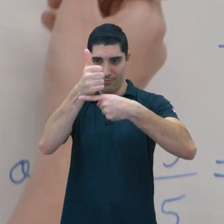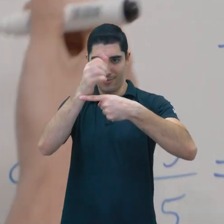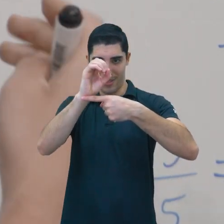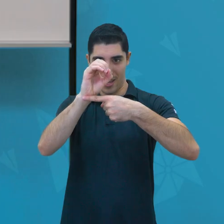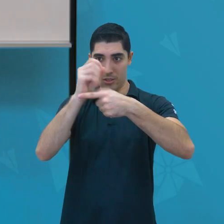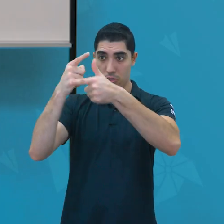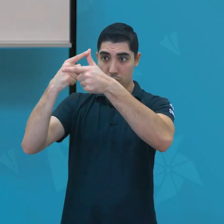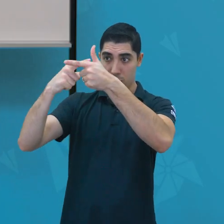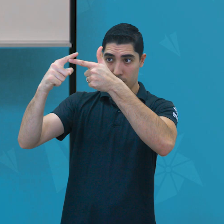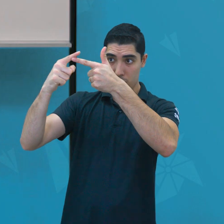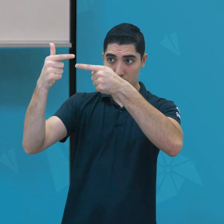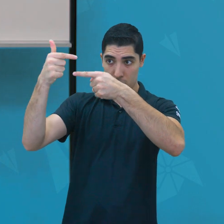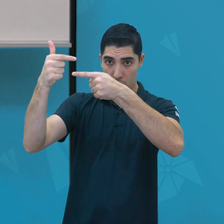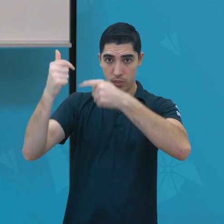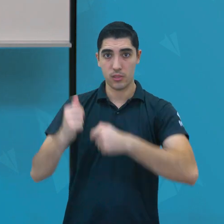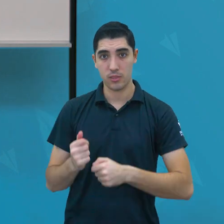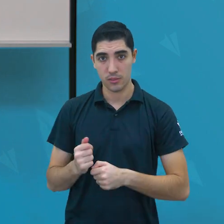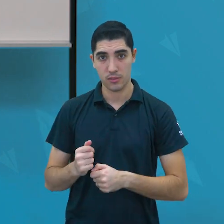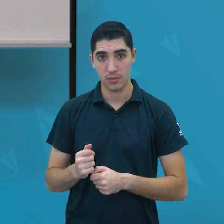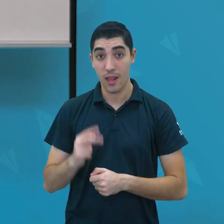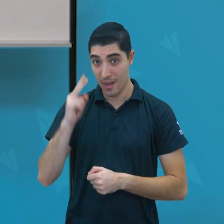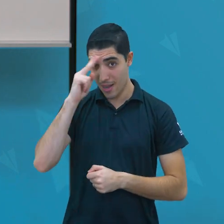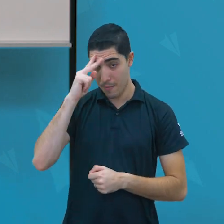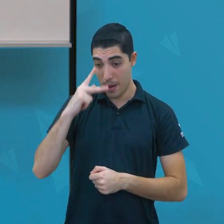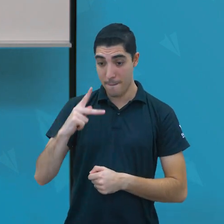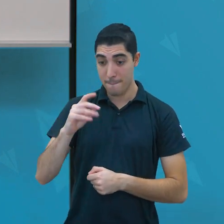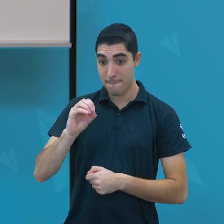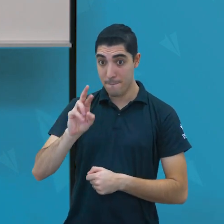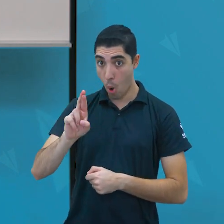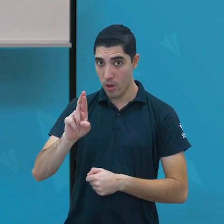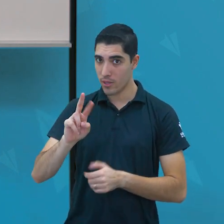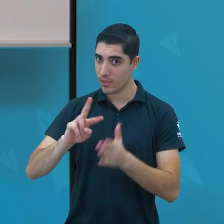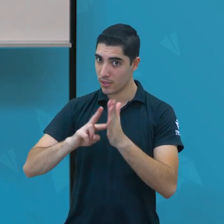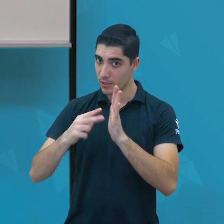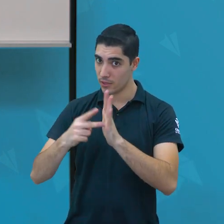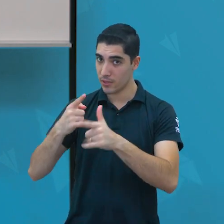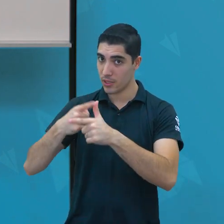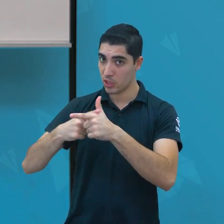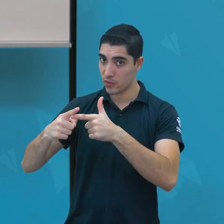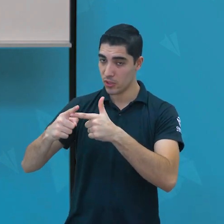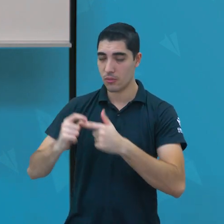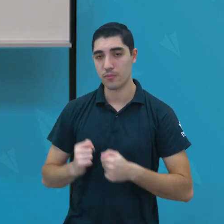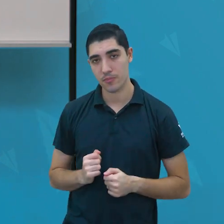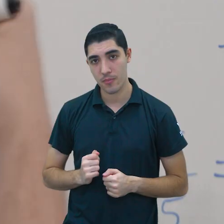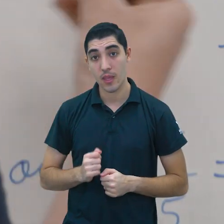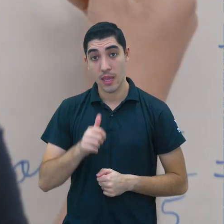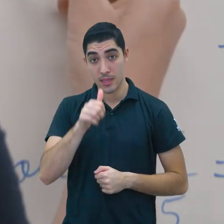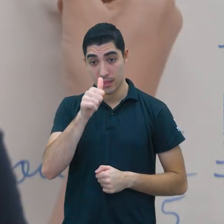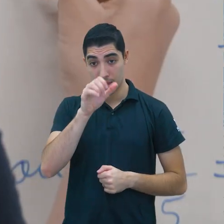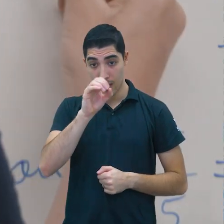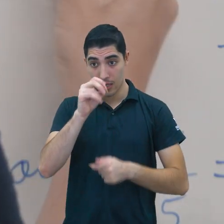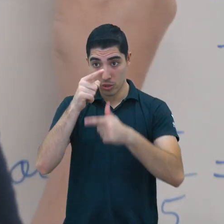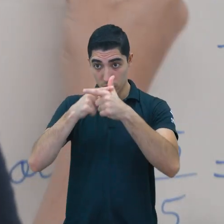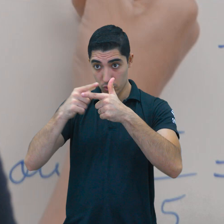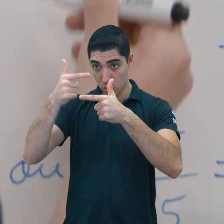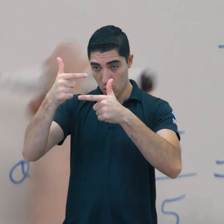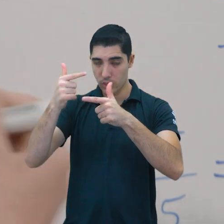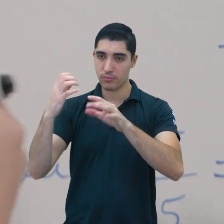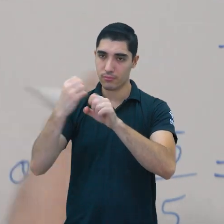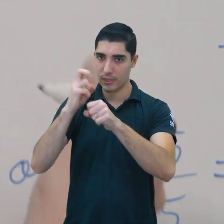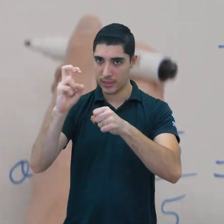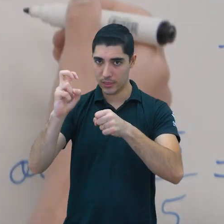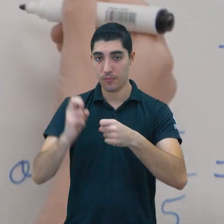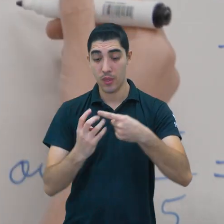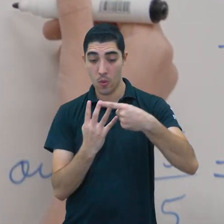por 2, ó, lembrando, ó, o matematiquês, por divisão, divisão por divisão. 10 por 2,